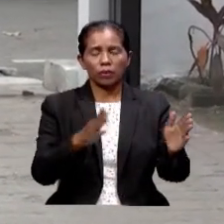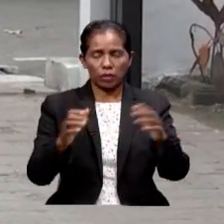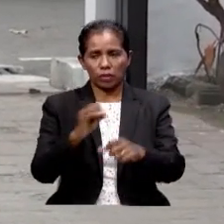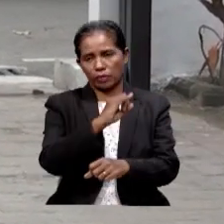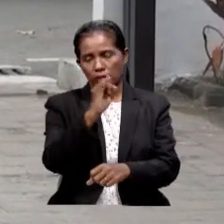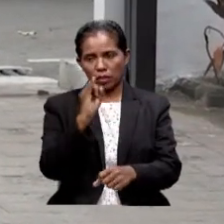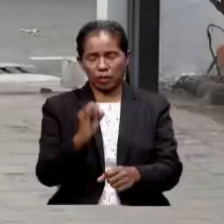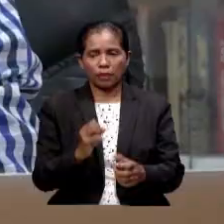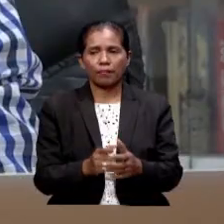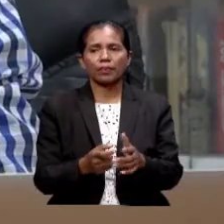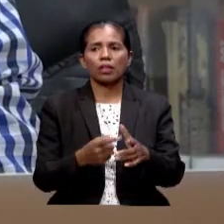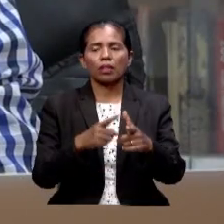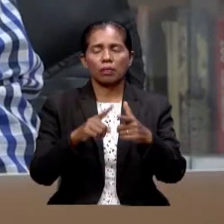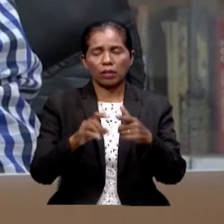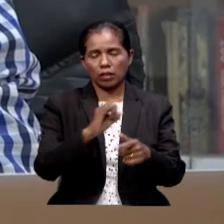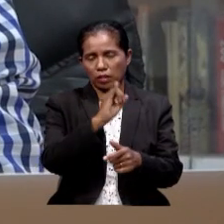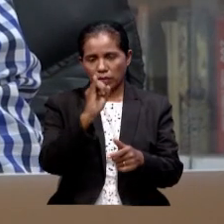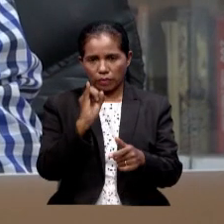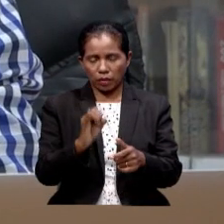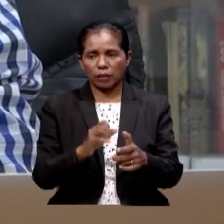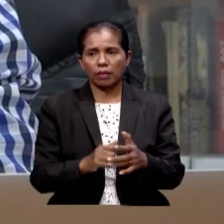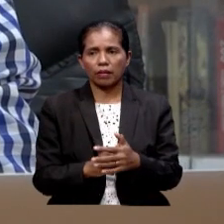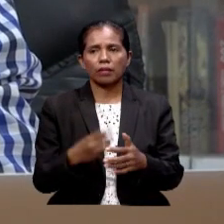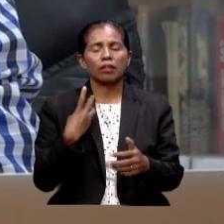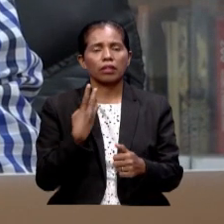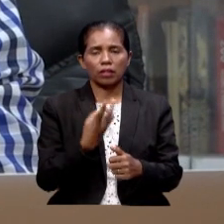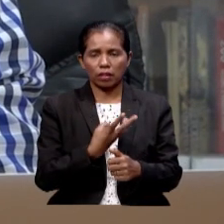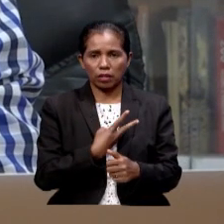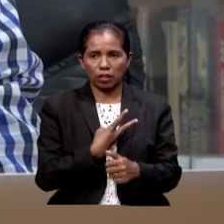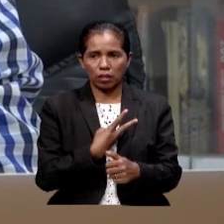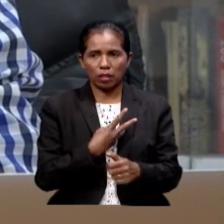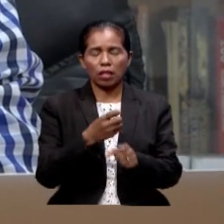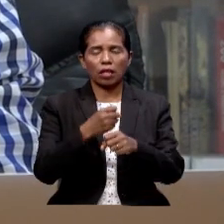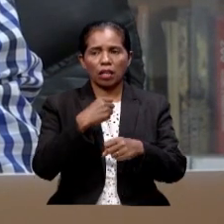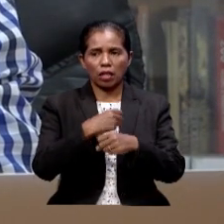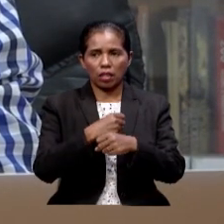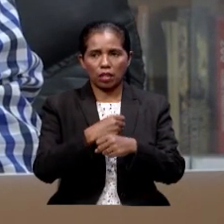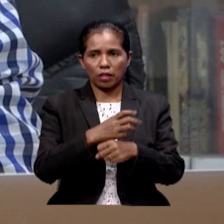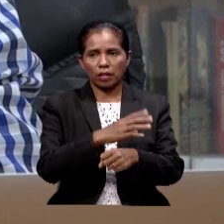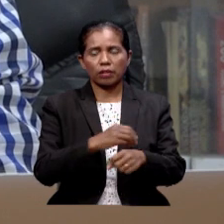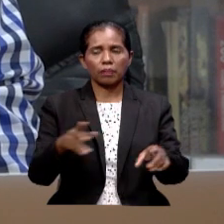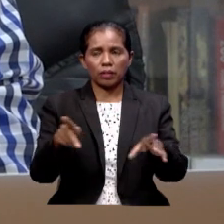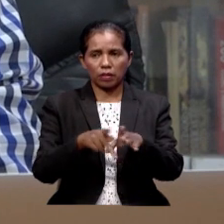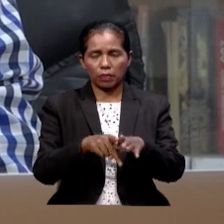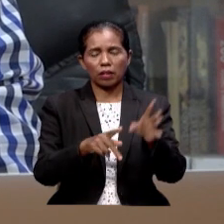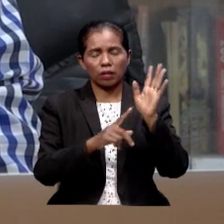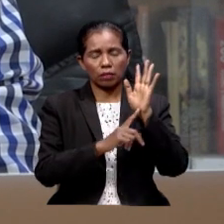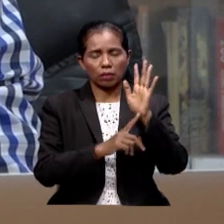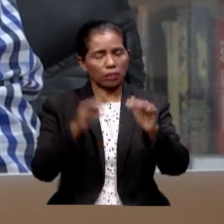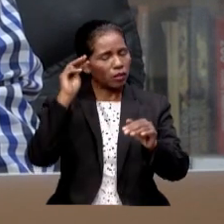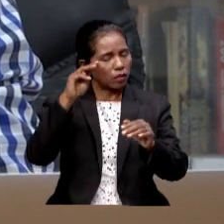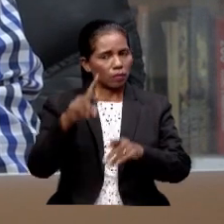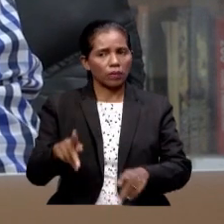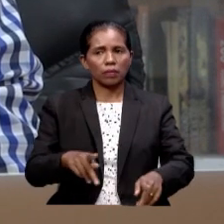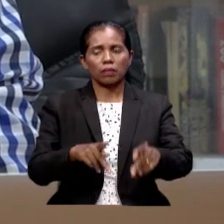investigação. Depois da identificação, né? Ita halo de auto participação harga Ministério Público ita hein